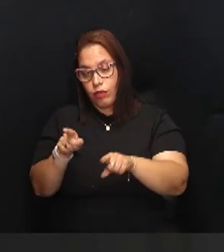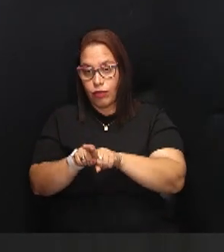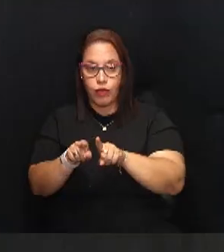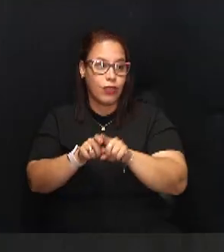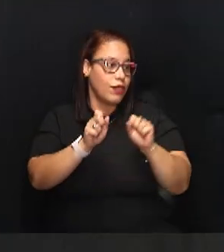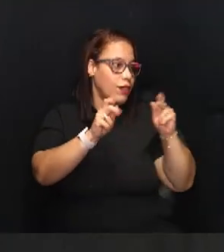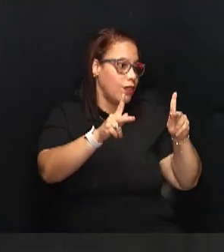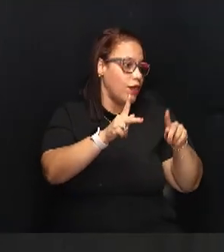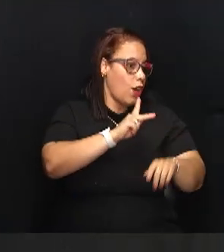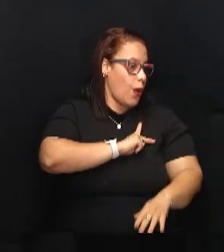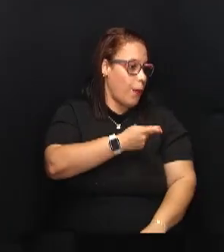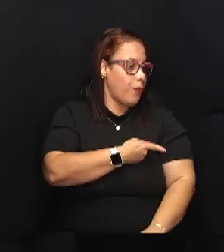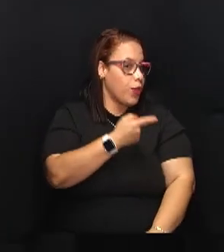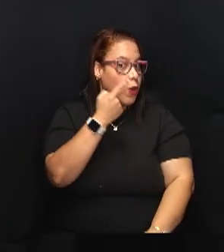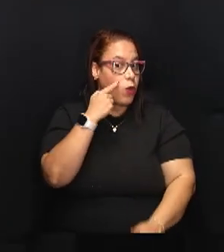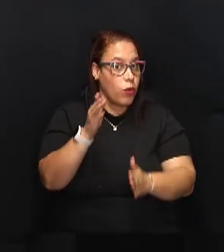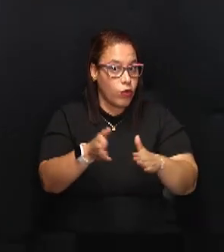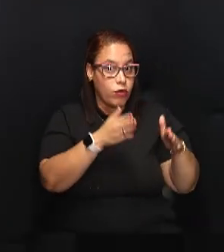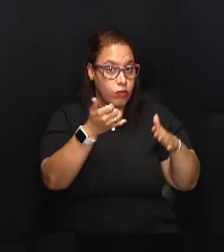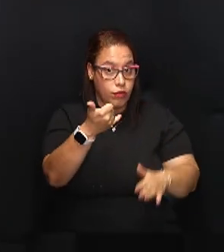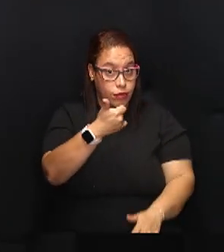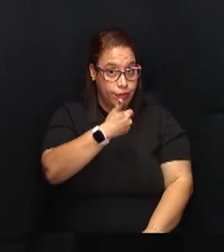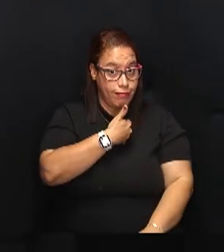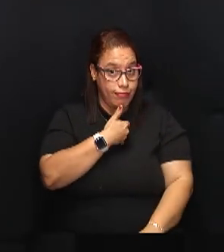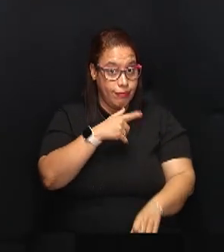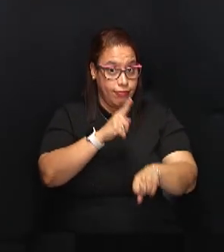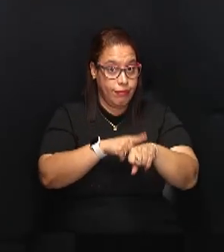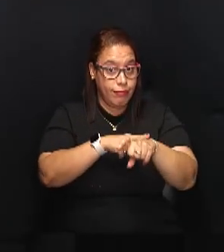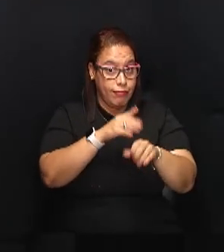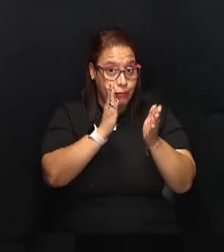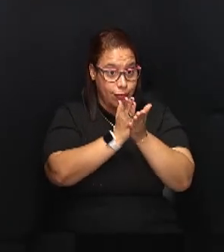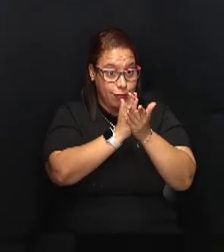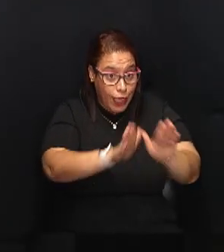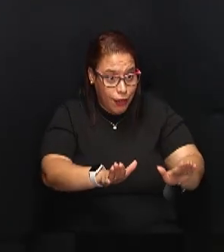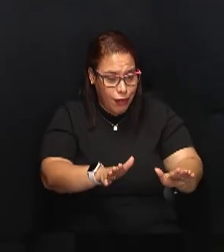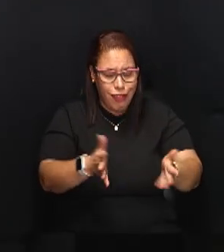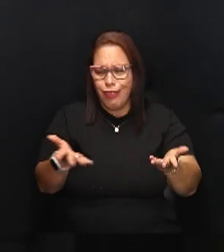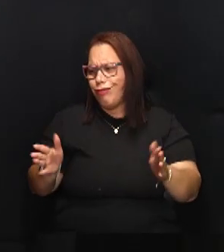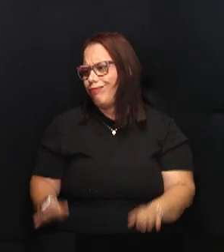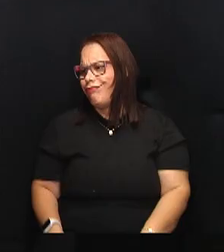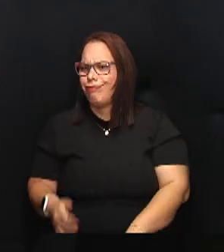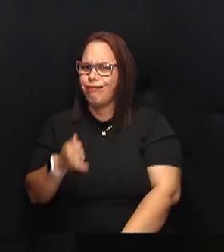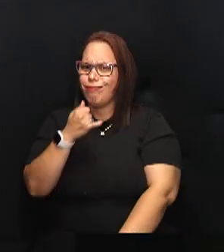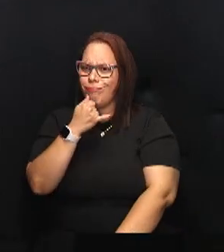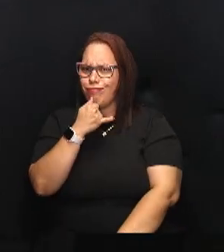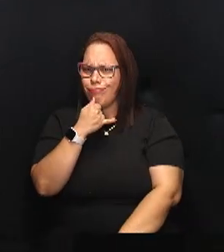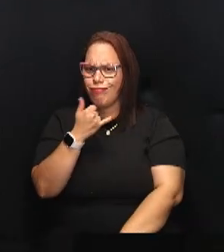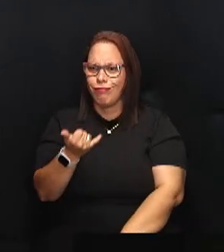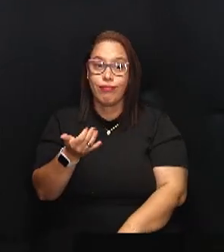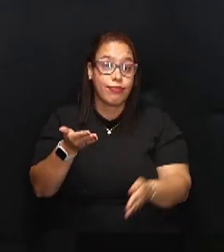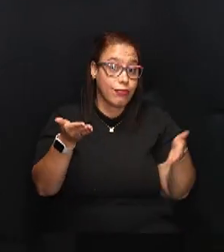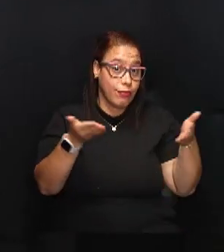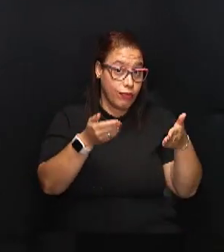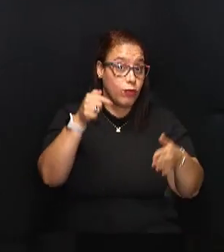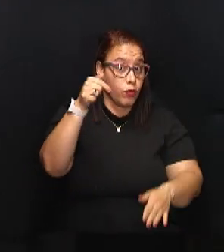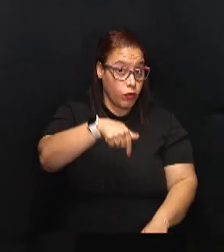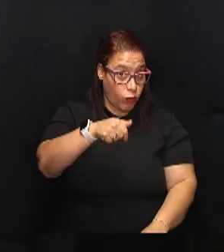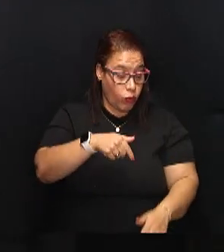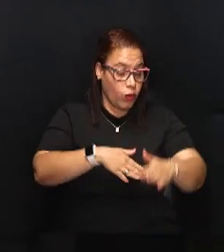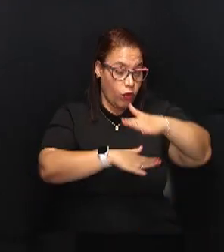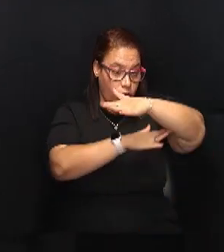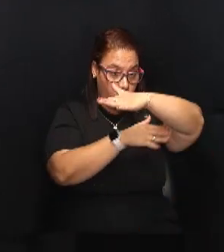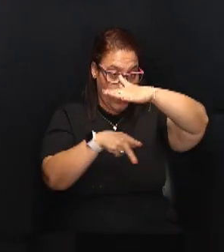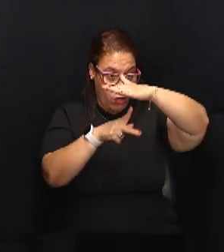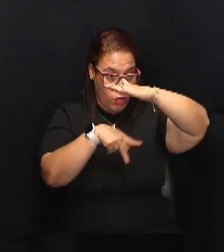certo, então. Paulo, ó, a produção tá me avisando que o nosso tempo já acabou. Ah, que pena. Que pena. E agora, aqui no Na Casa do